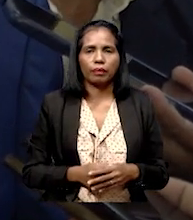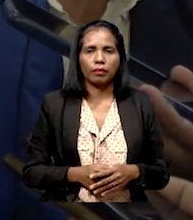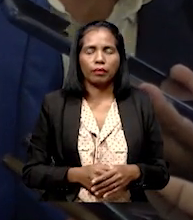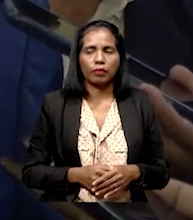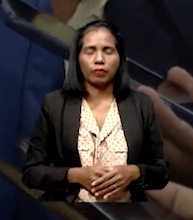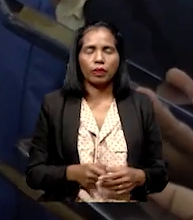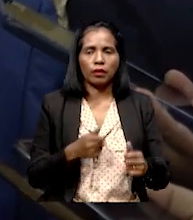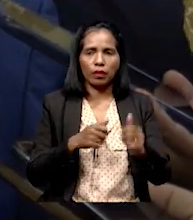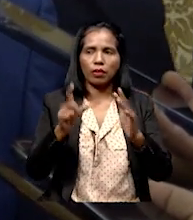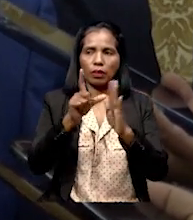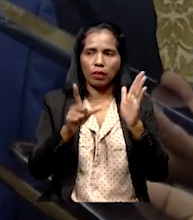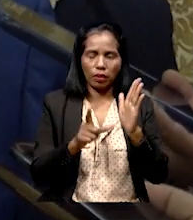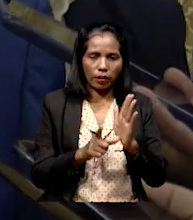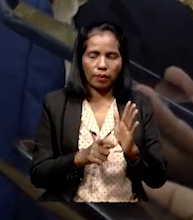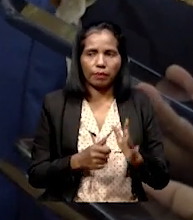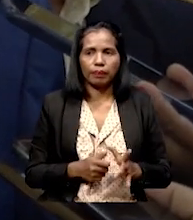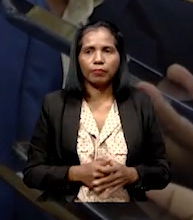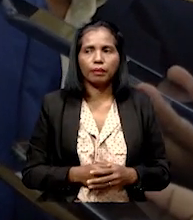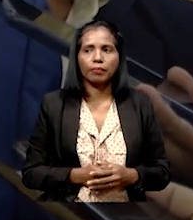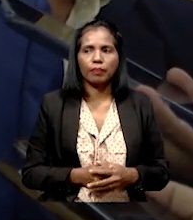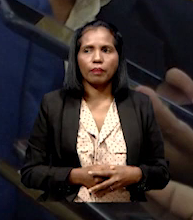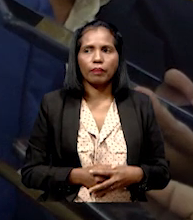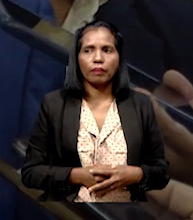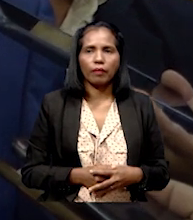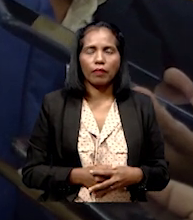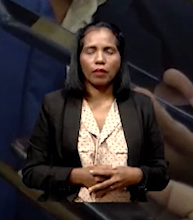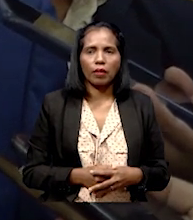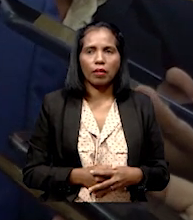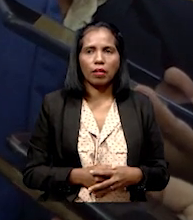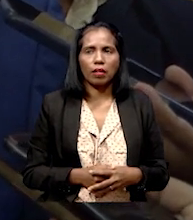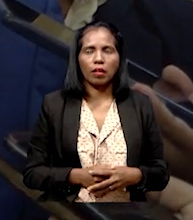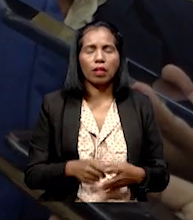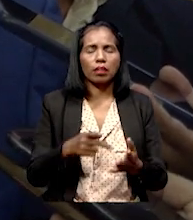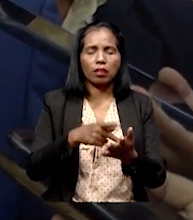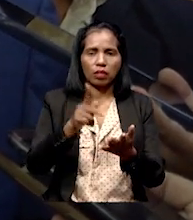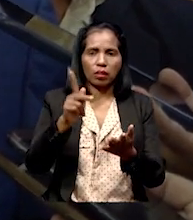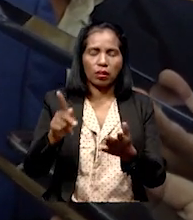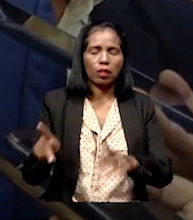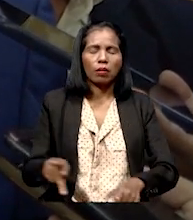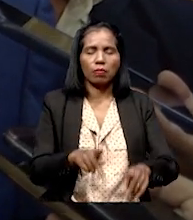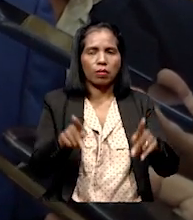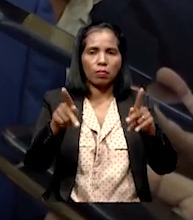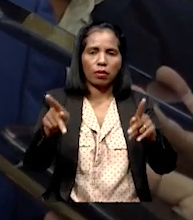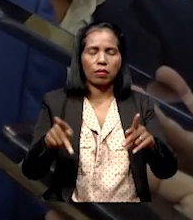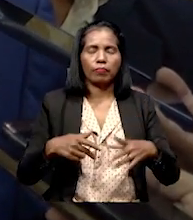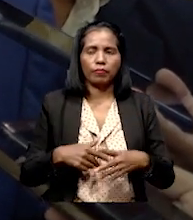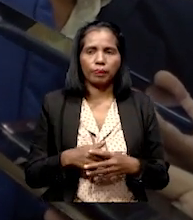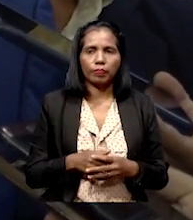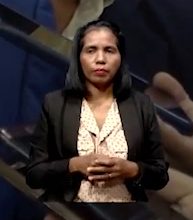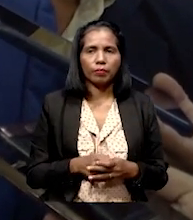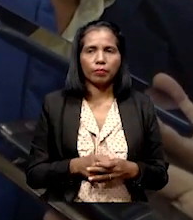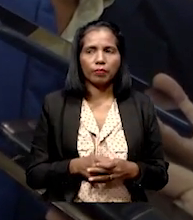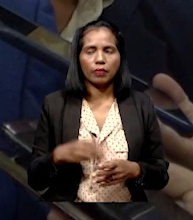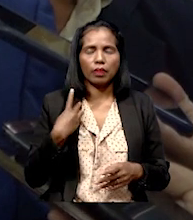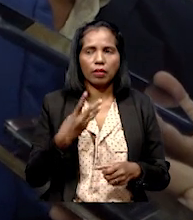Tua regra, então é acto tua regra, e é contrato público. Contrato público, e